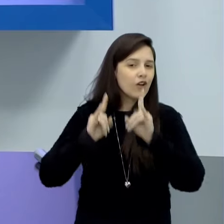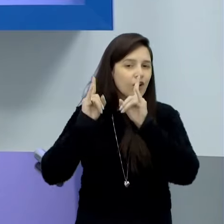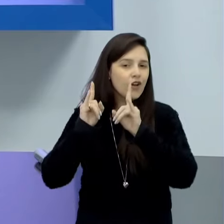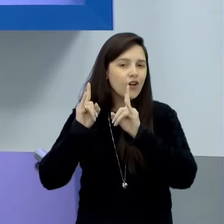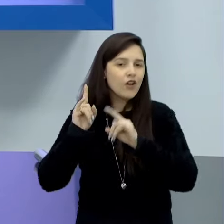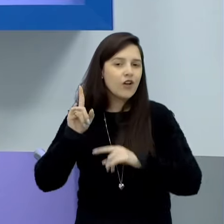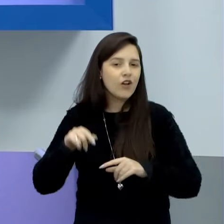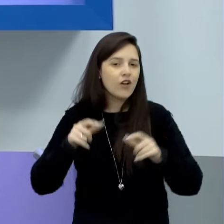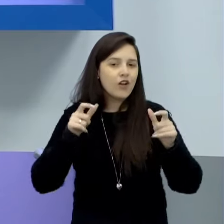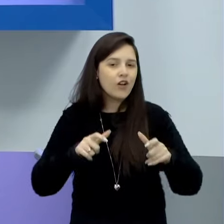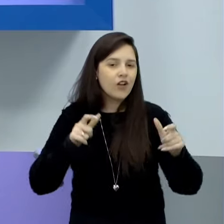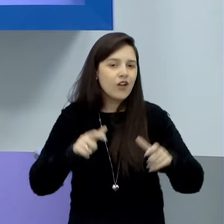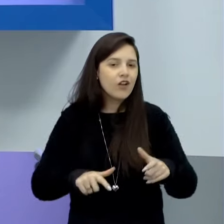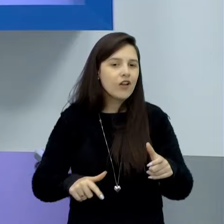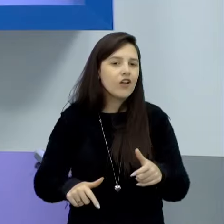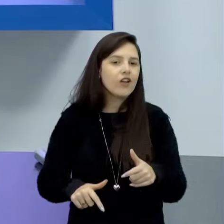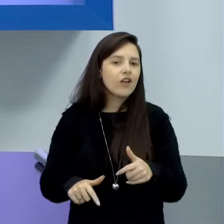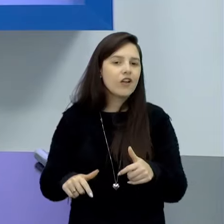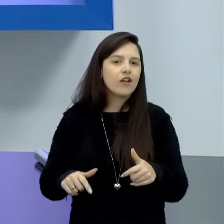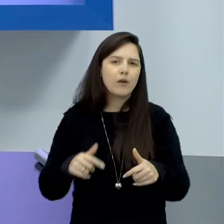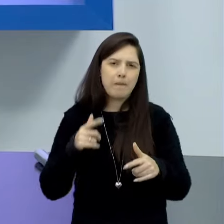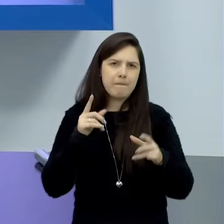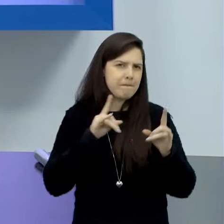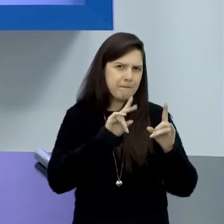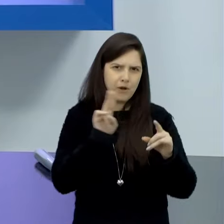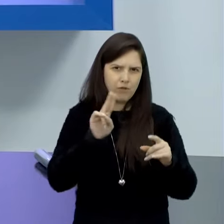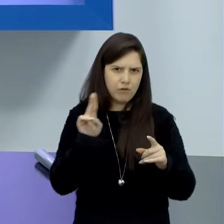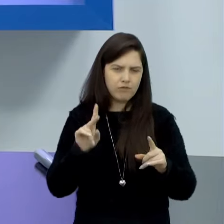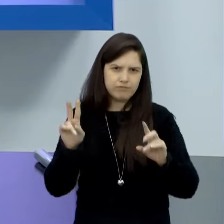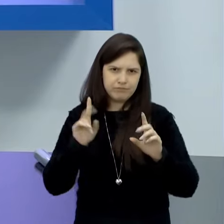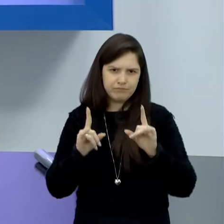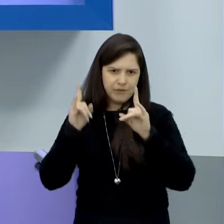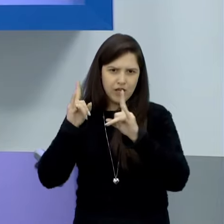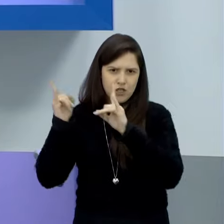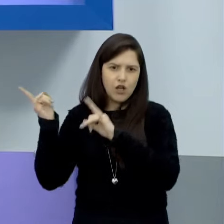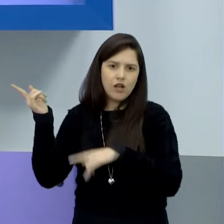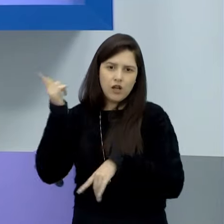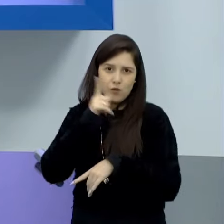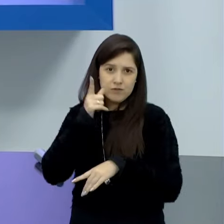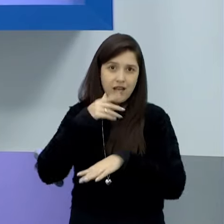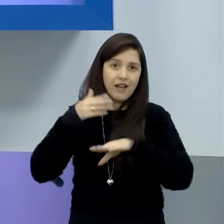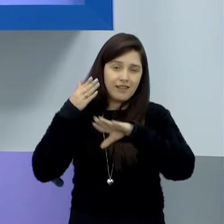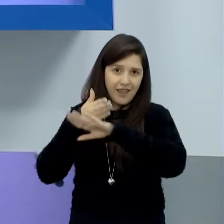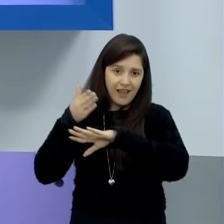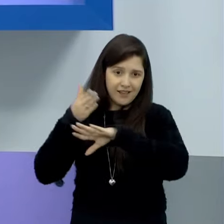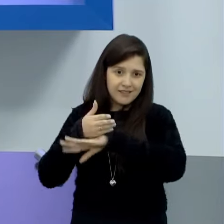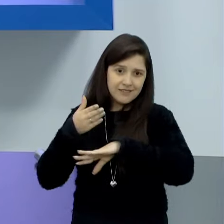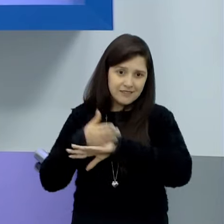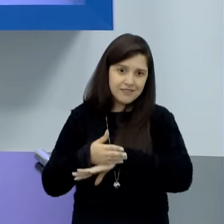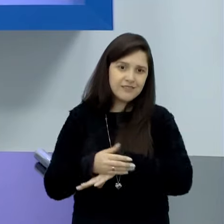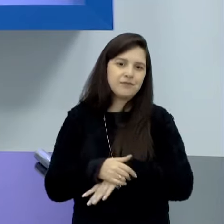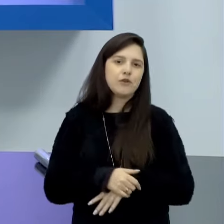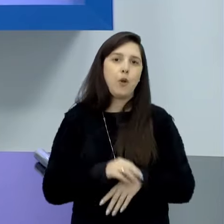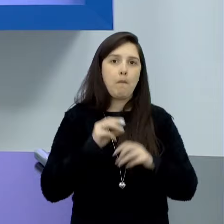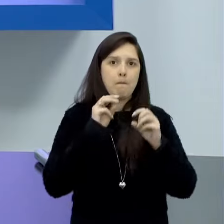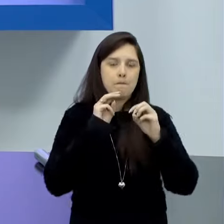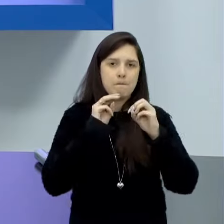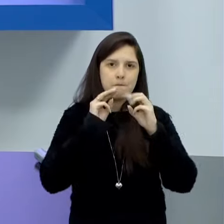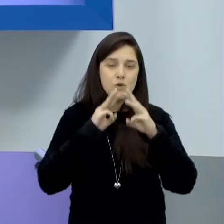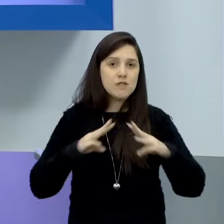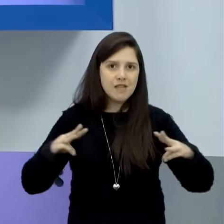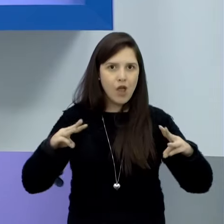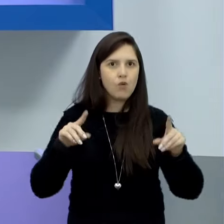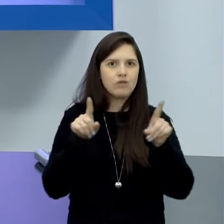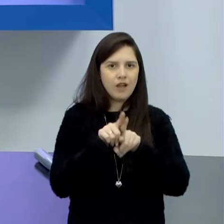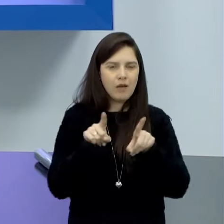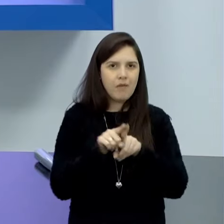era o antigo prédio do Banespa, do Banco Banespa, onde vocês conseguem ter acesso também, que hoje é um museu. Então vocês conseguem